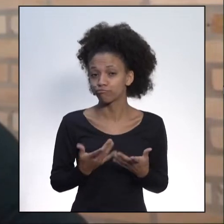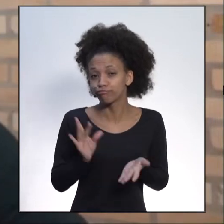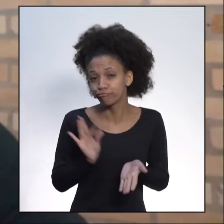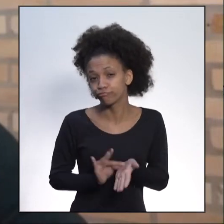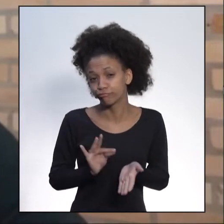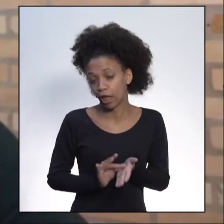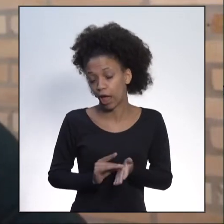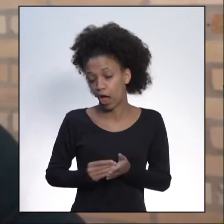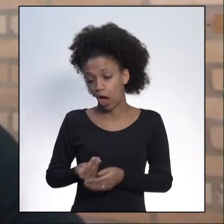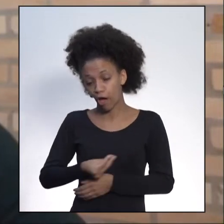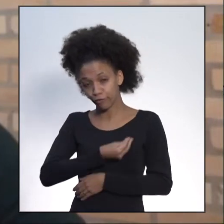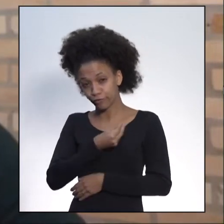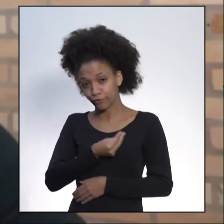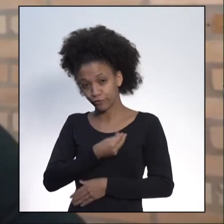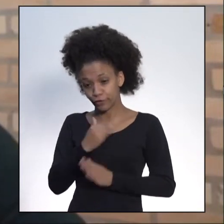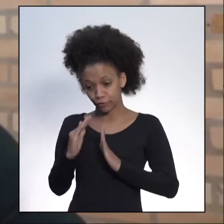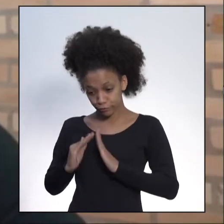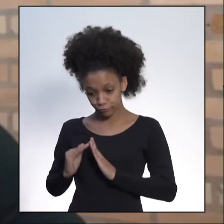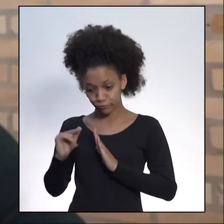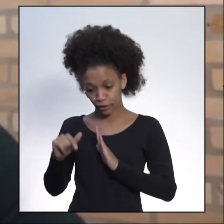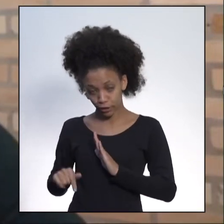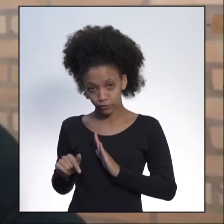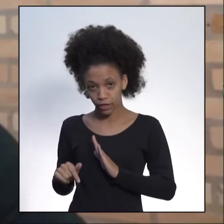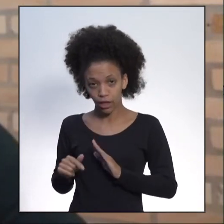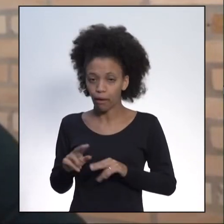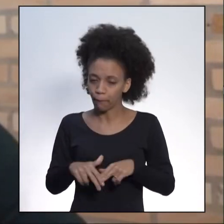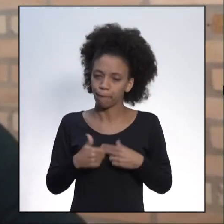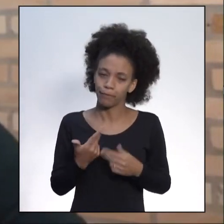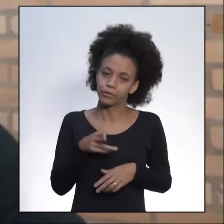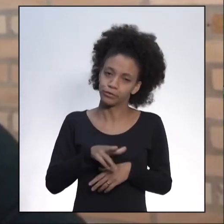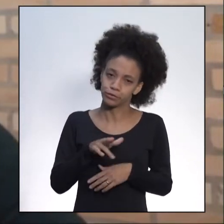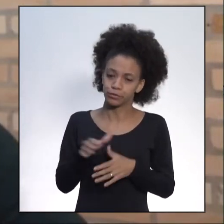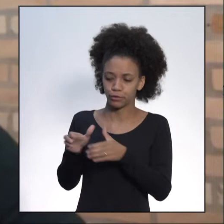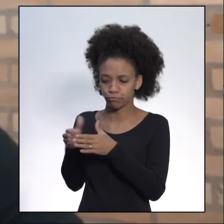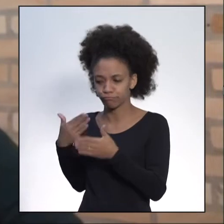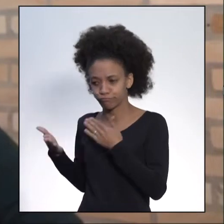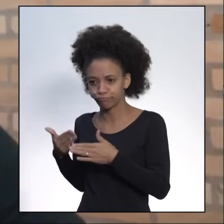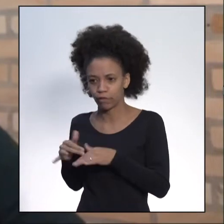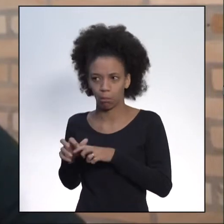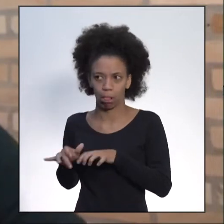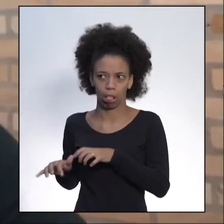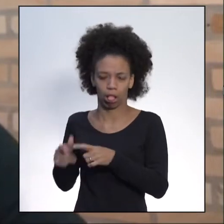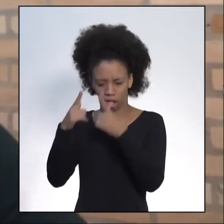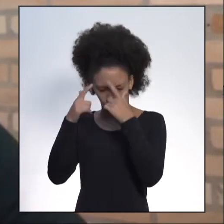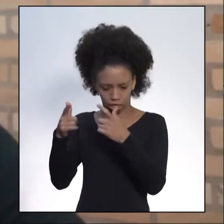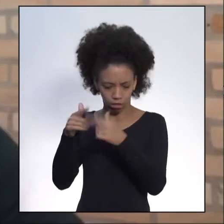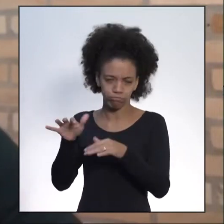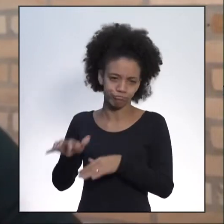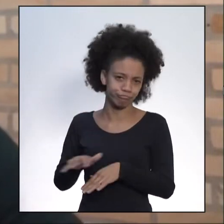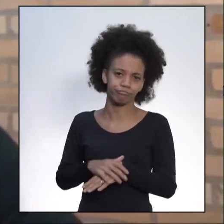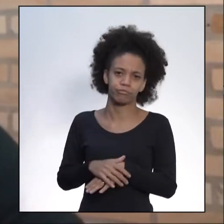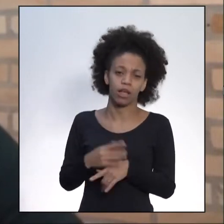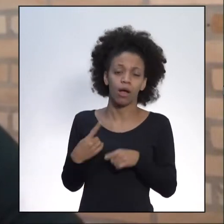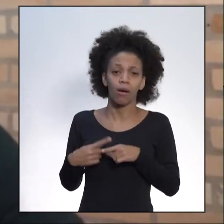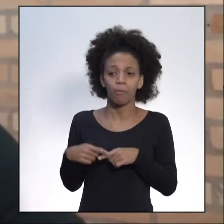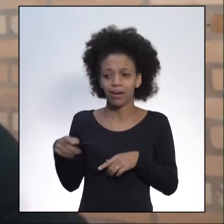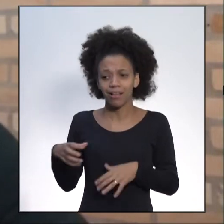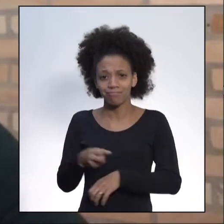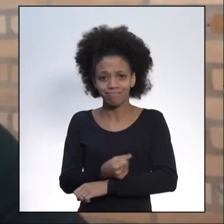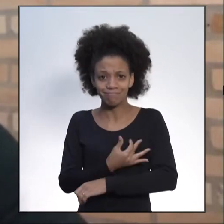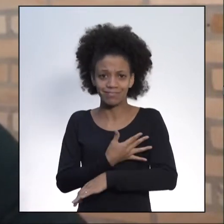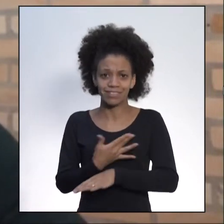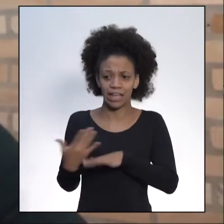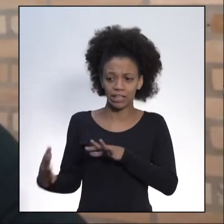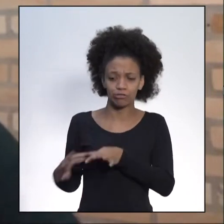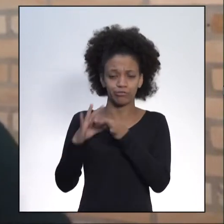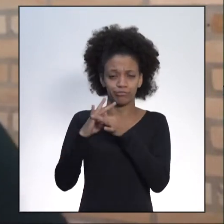entre pares. Por isso que eles usam o chat dessa forma, né, desenfreada, né? Porque é ali que eles estão se sentindo conectados